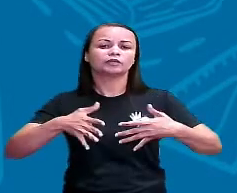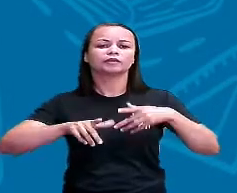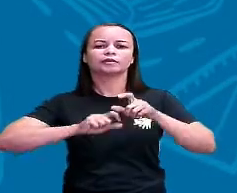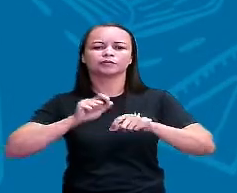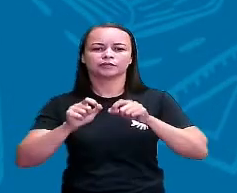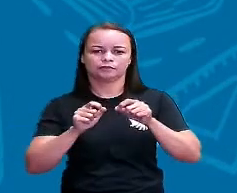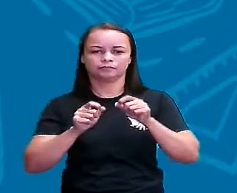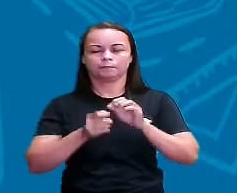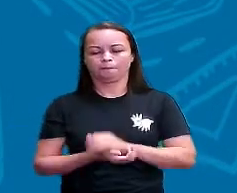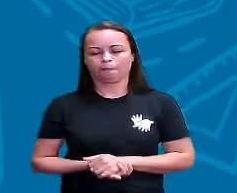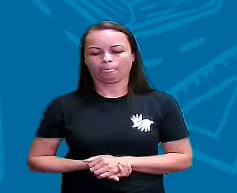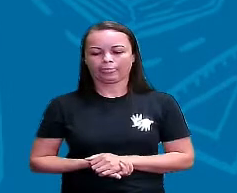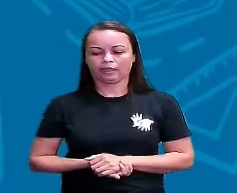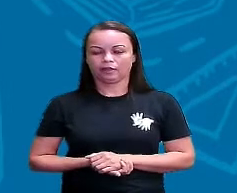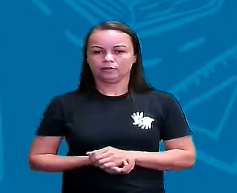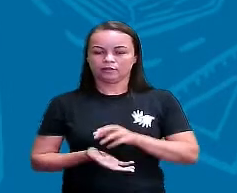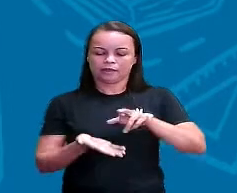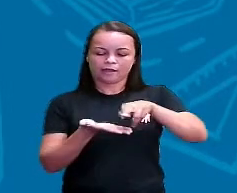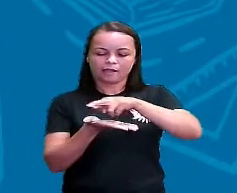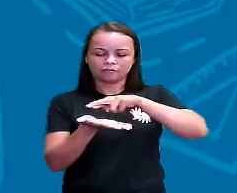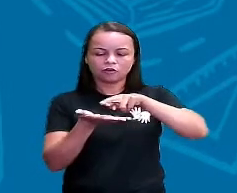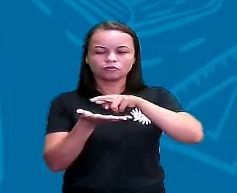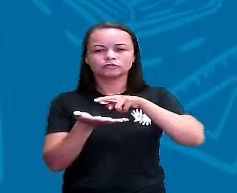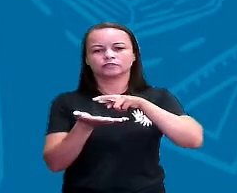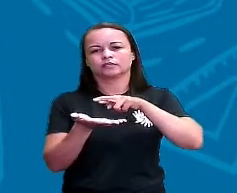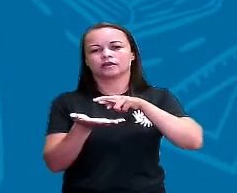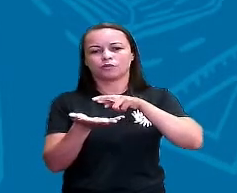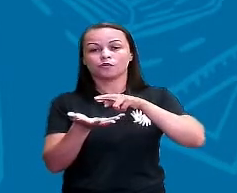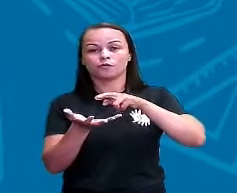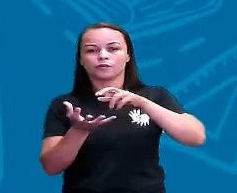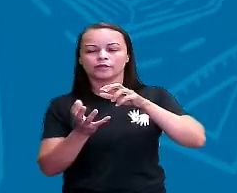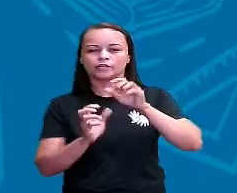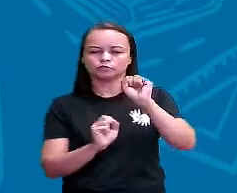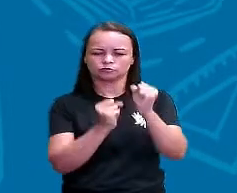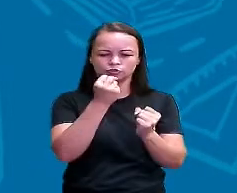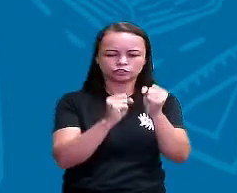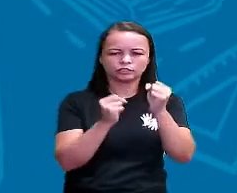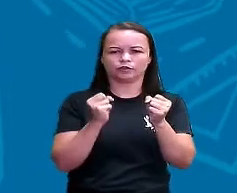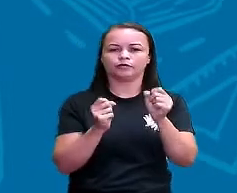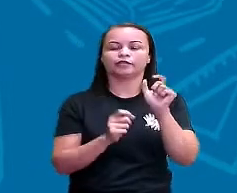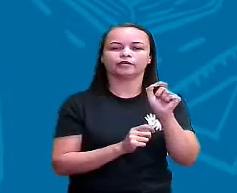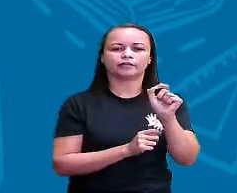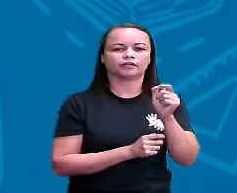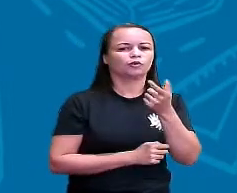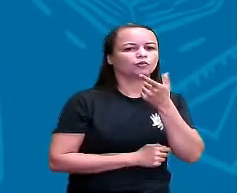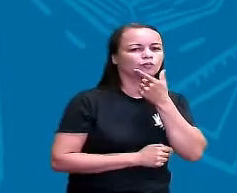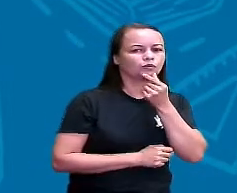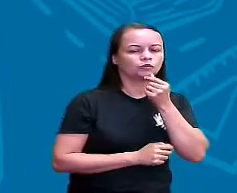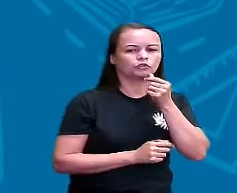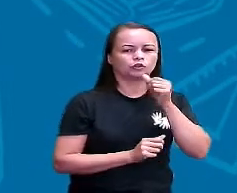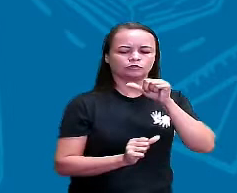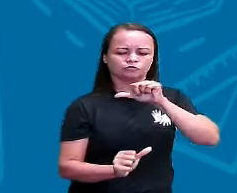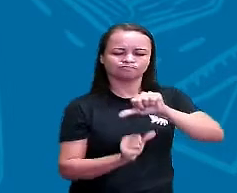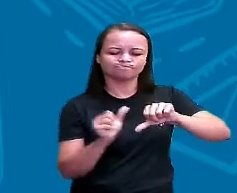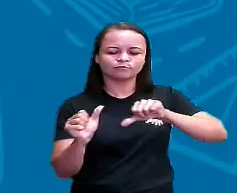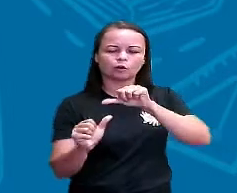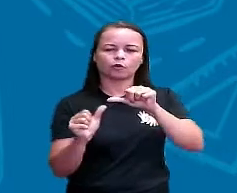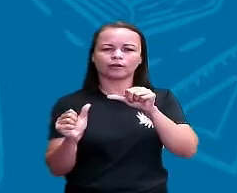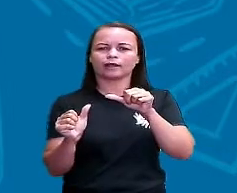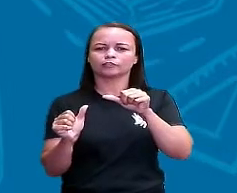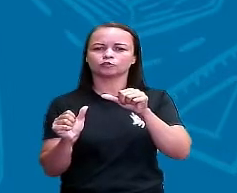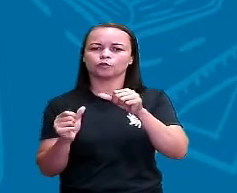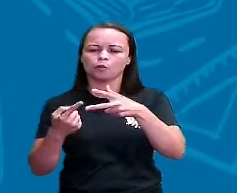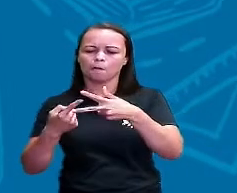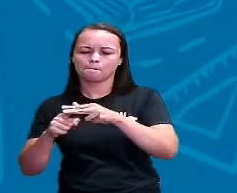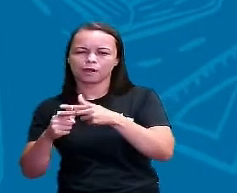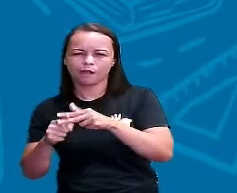A Revolução Industrial foi quando os homens foram trocados, vamos dizer assim, nas fábricas, nas indústrias, por